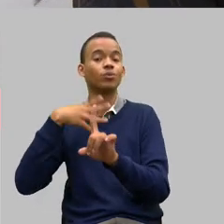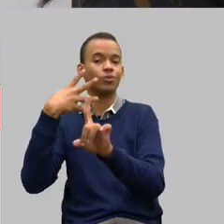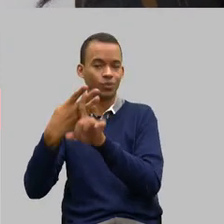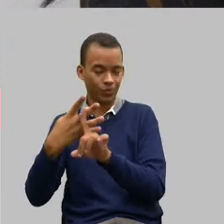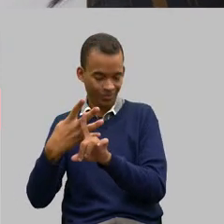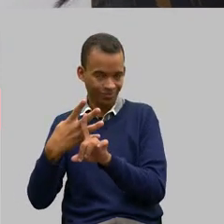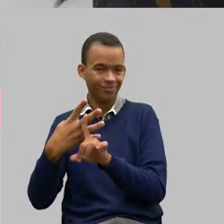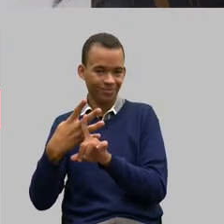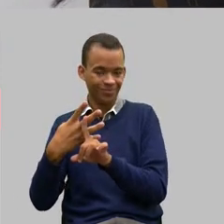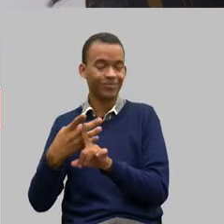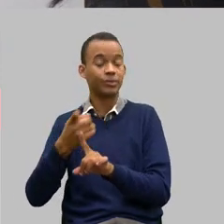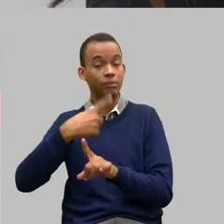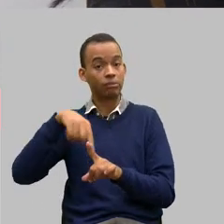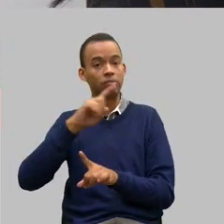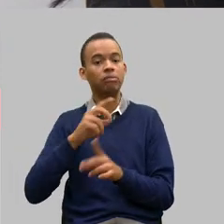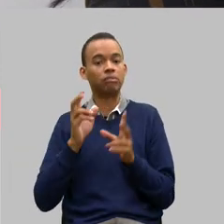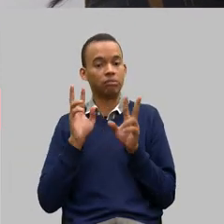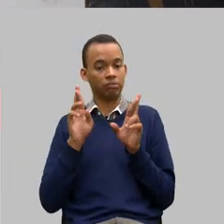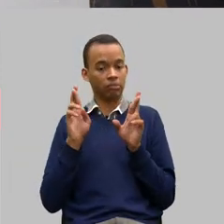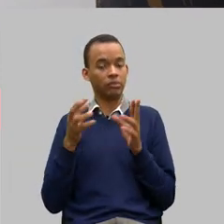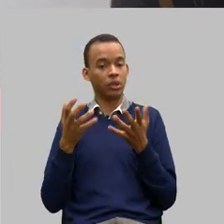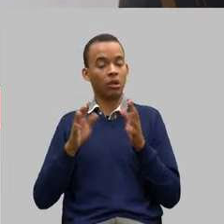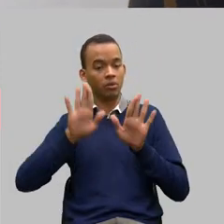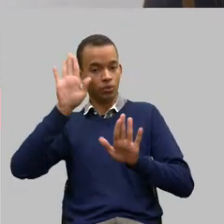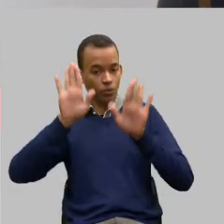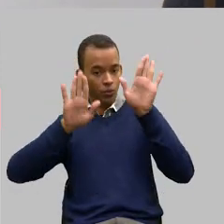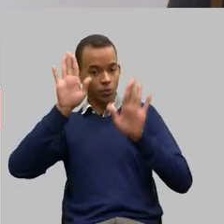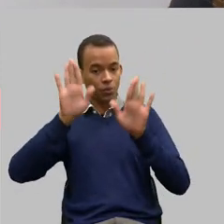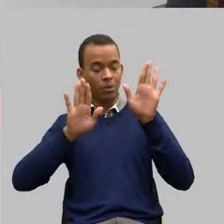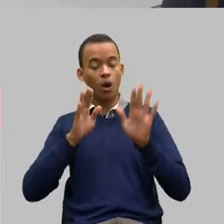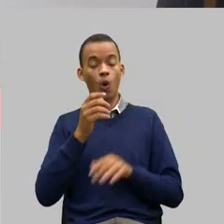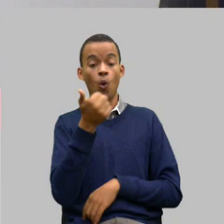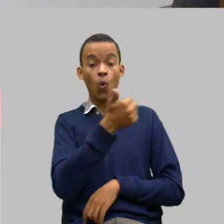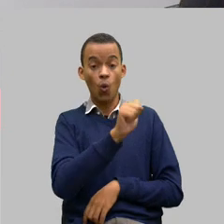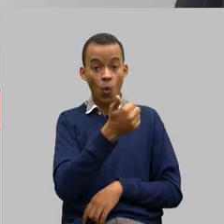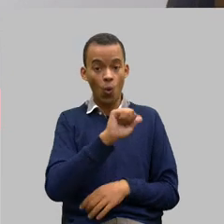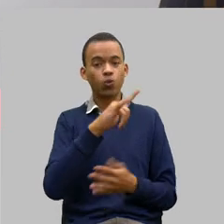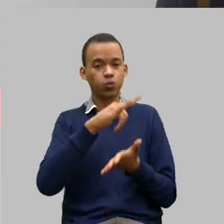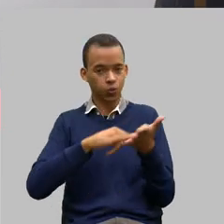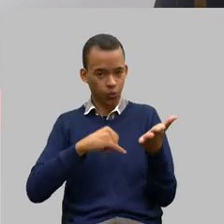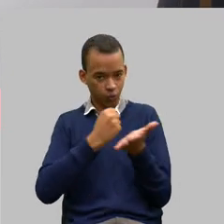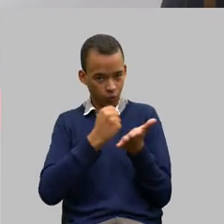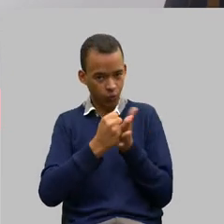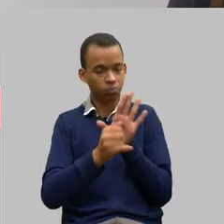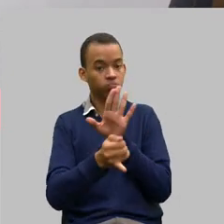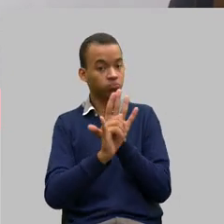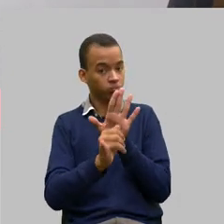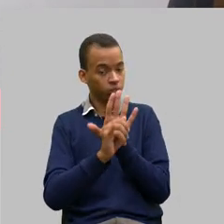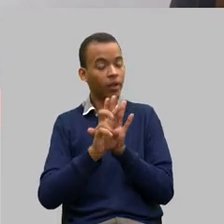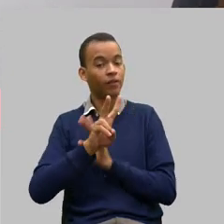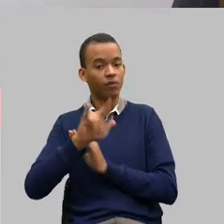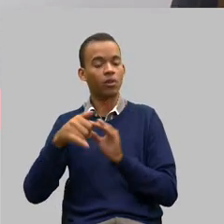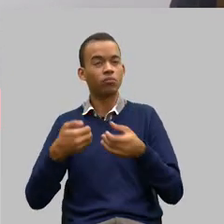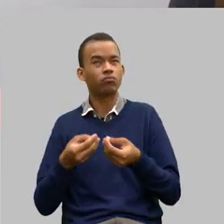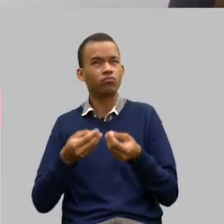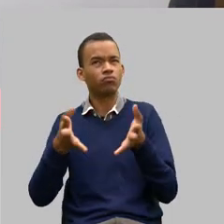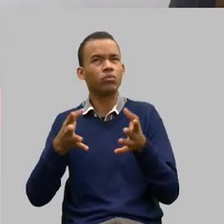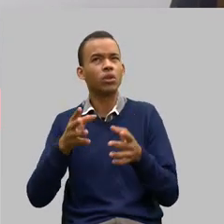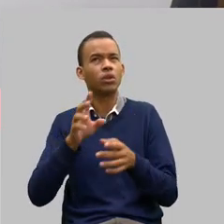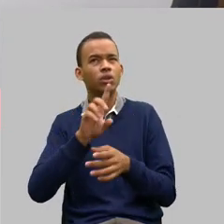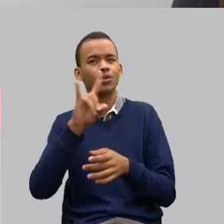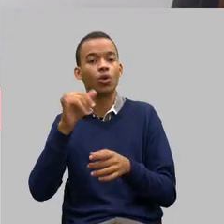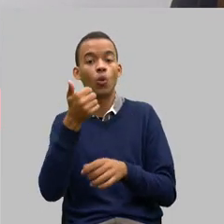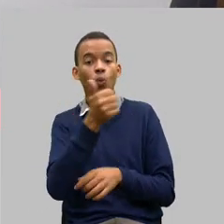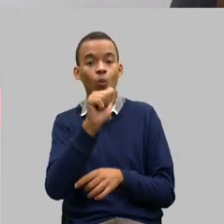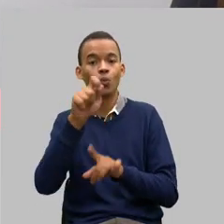expectativa é de licitar mais 11 contratos editais que vão ser publicados agora no mês de julho de 11 contratos